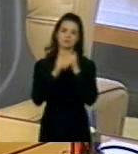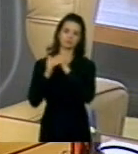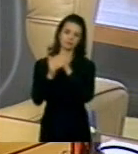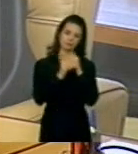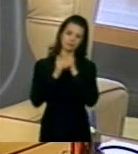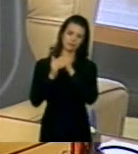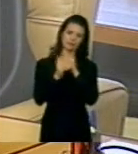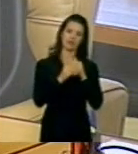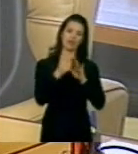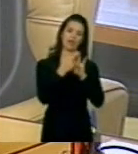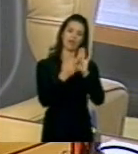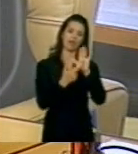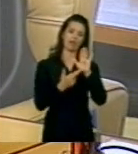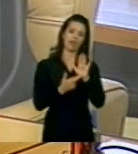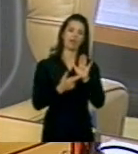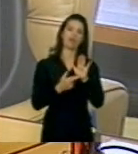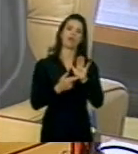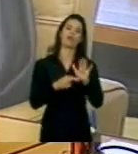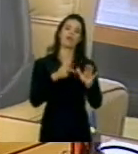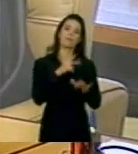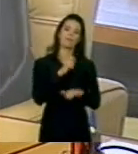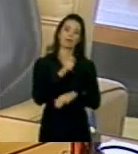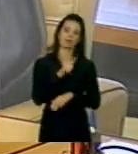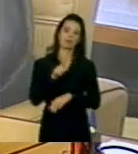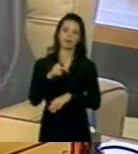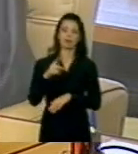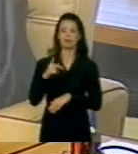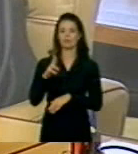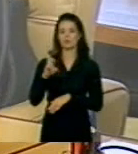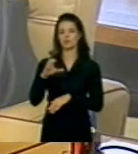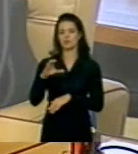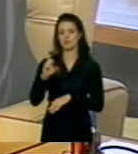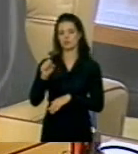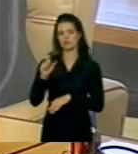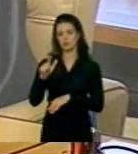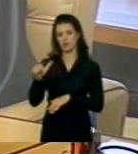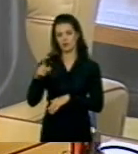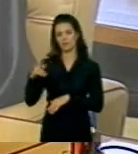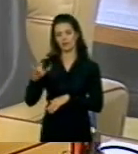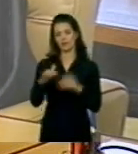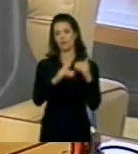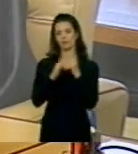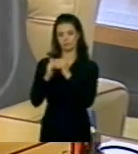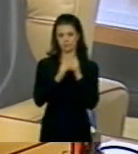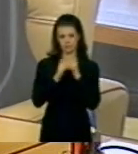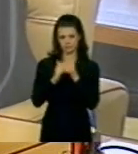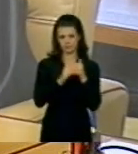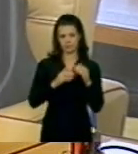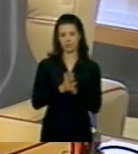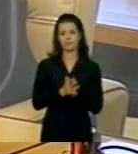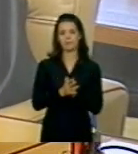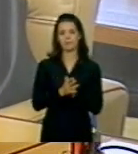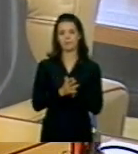regras penais e processuais penais. Essa concepção restritiva a respeito